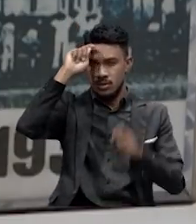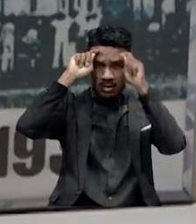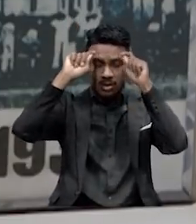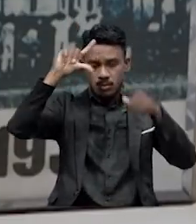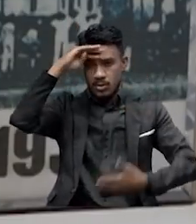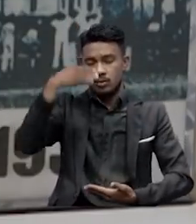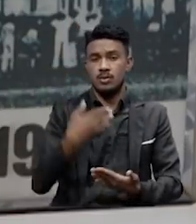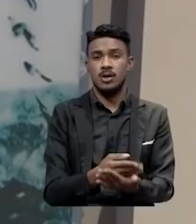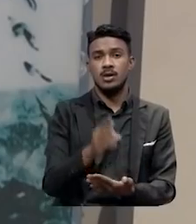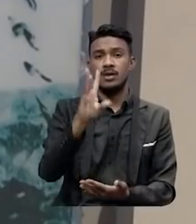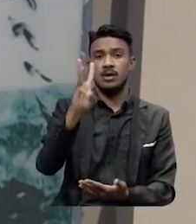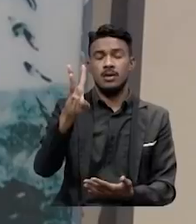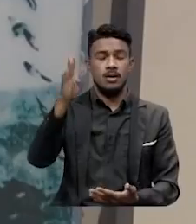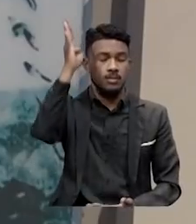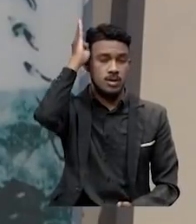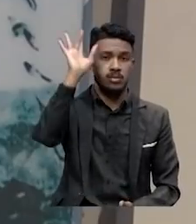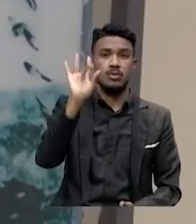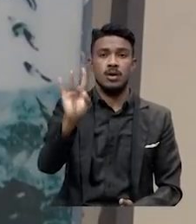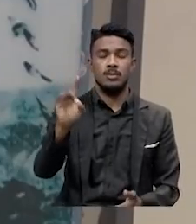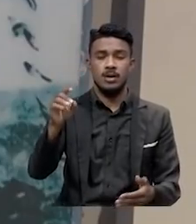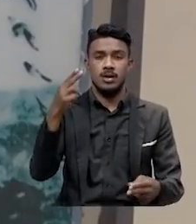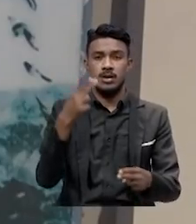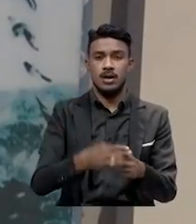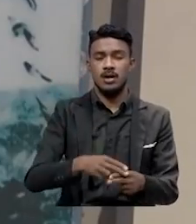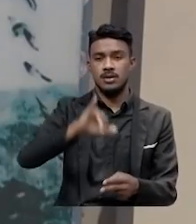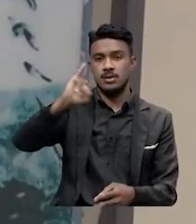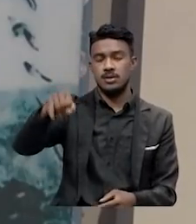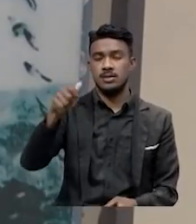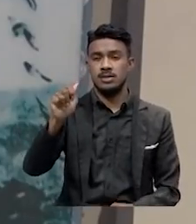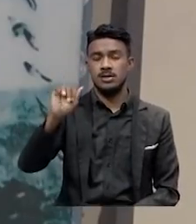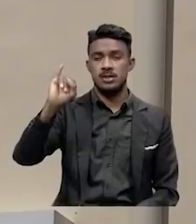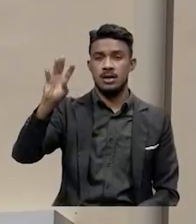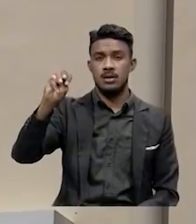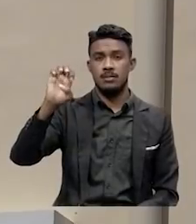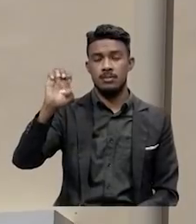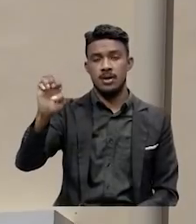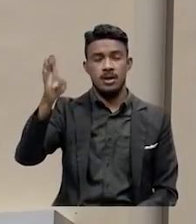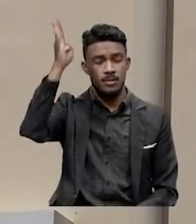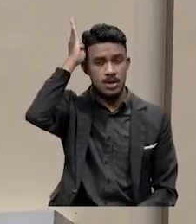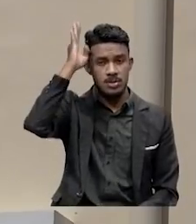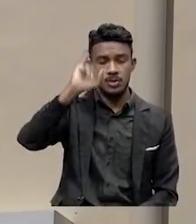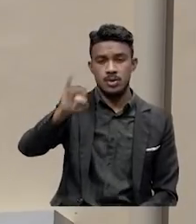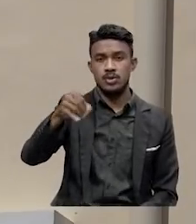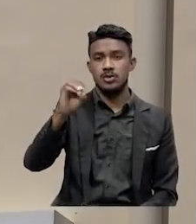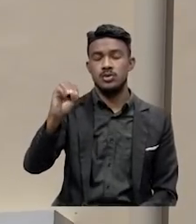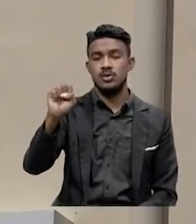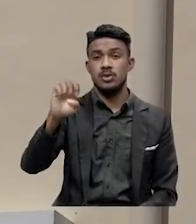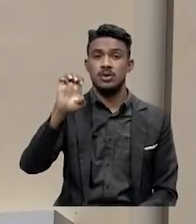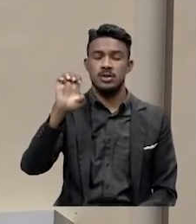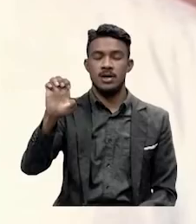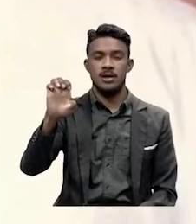Inen. Bispo na Inualu nemak bispo Dom Jaime Garcia Goulart, bispo Dom José Joaquim